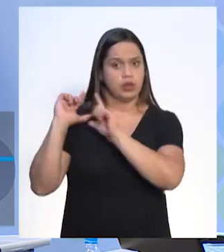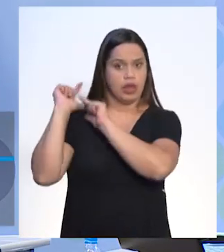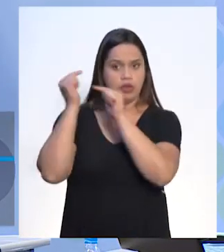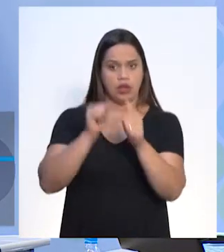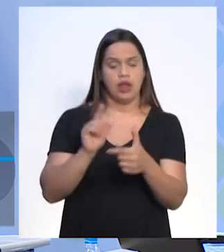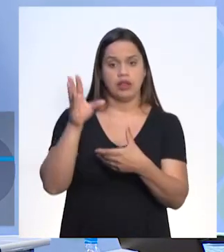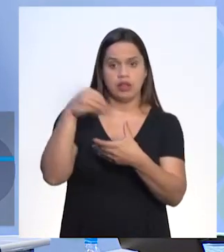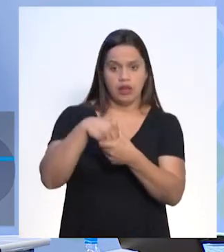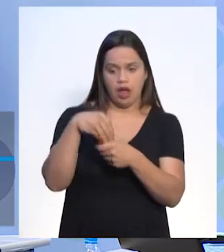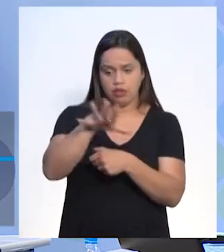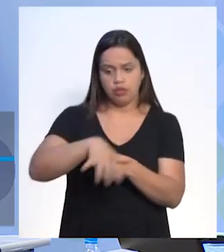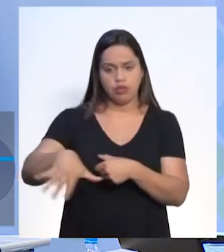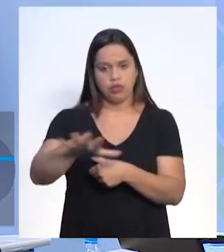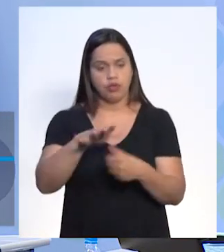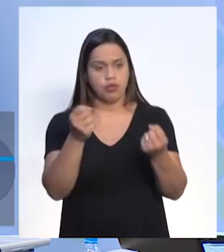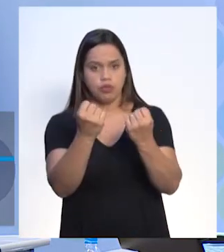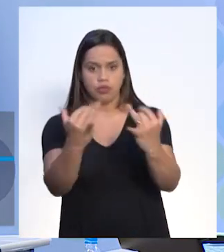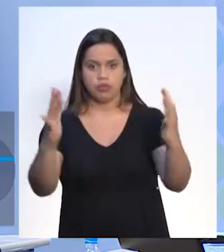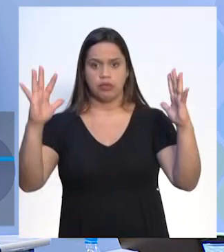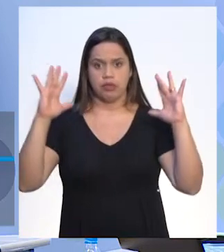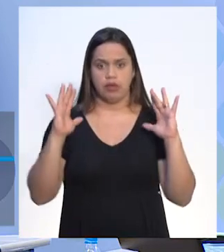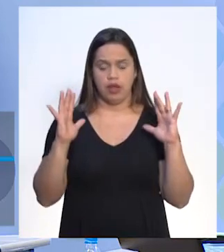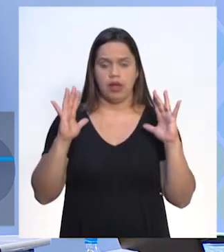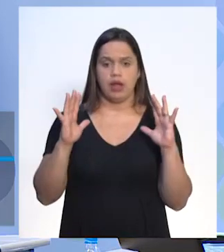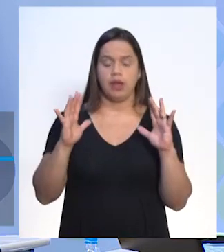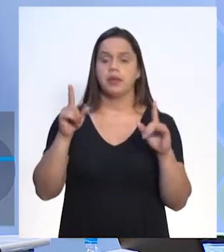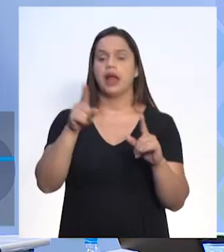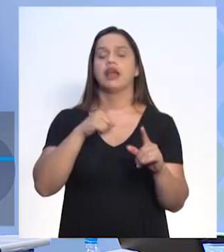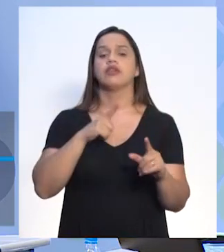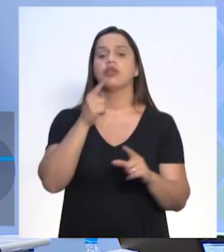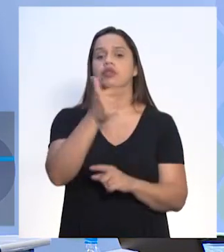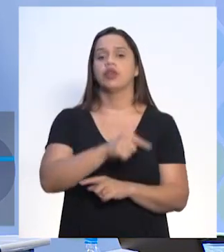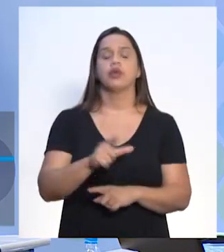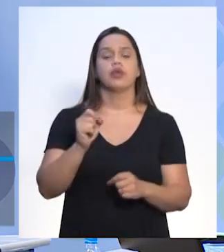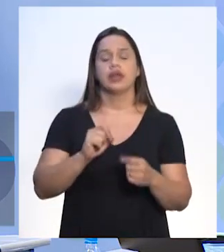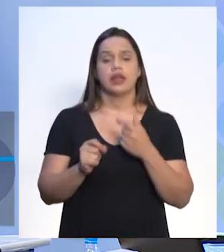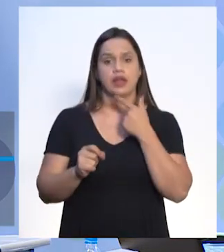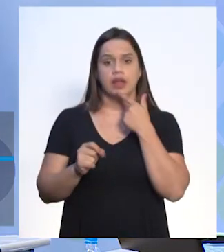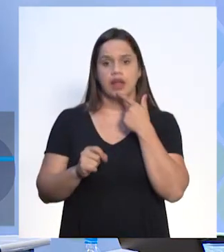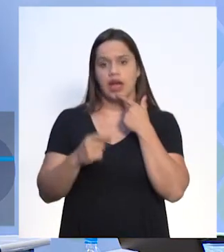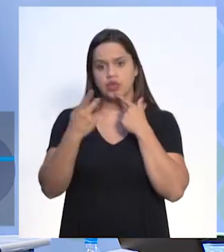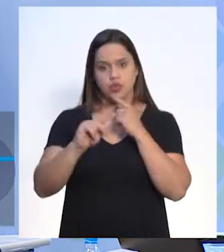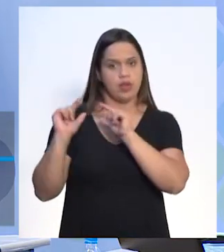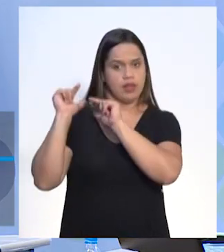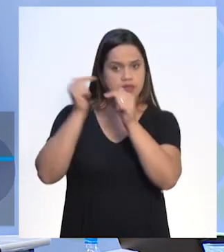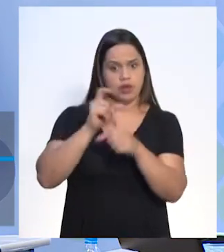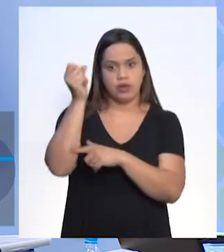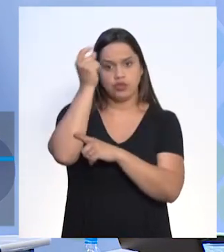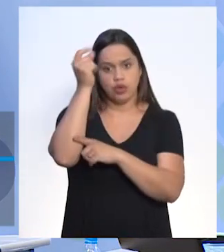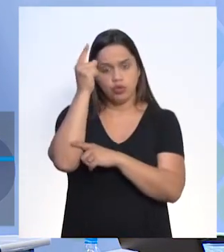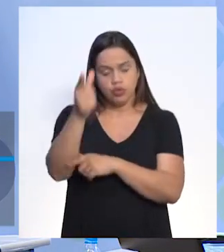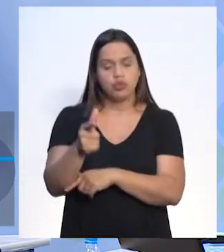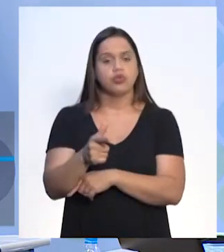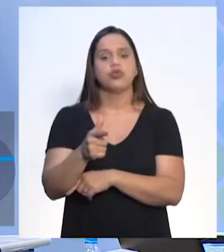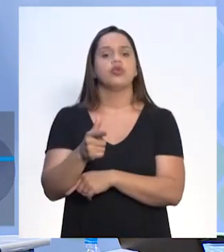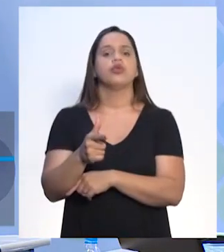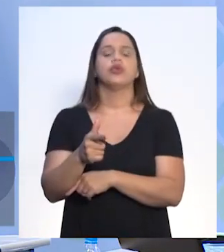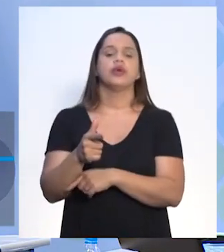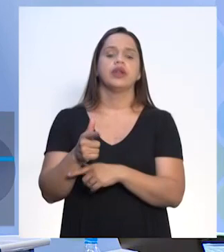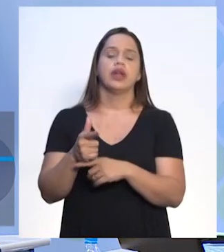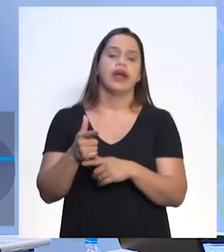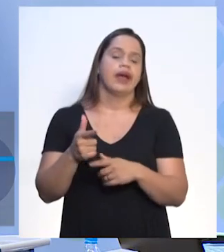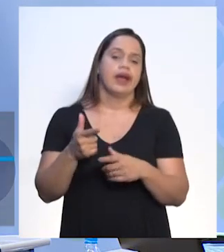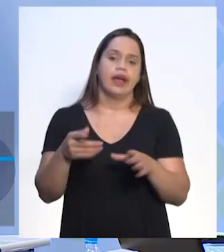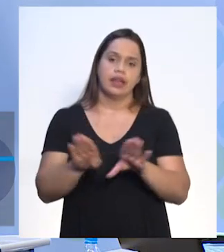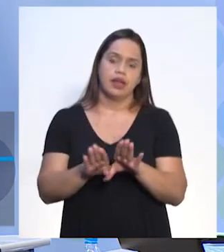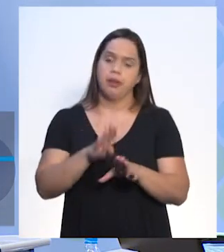dessas reservas, para elas até, né, manterem, né, a sua tradição e principalmente, né, tomar